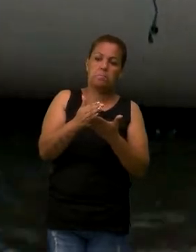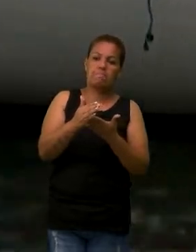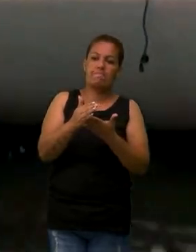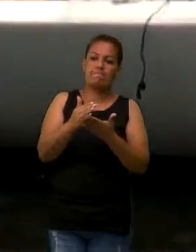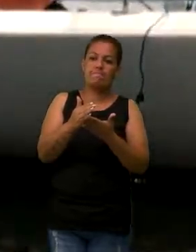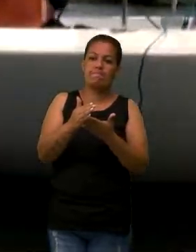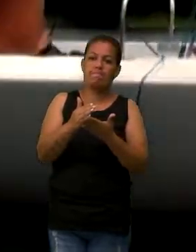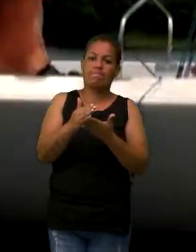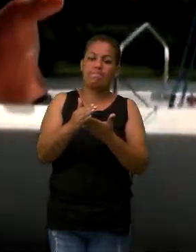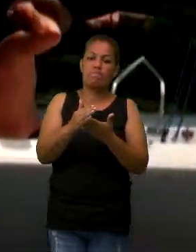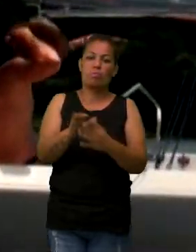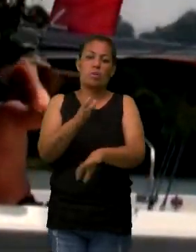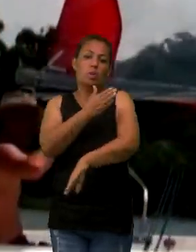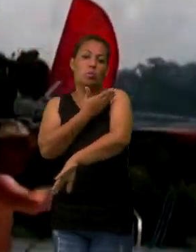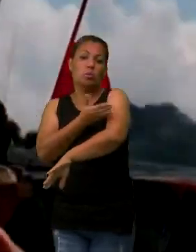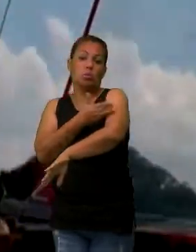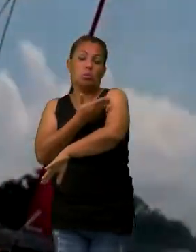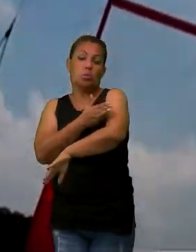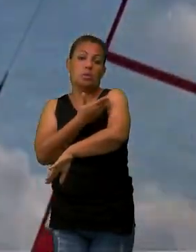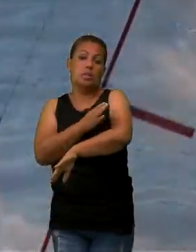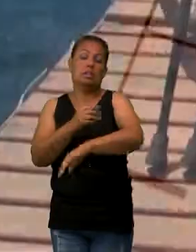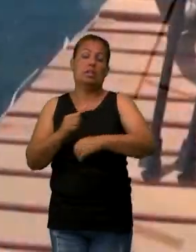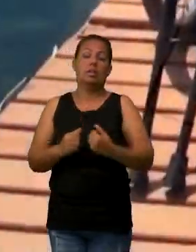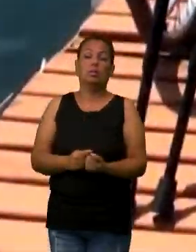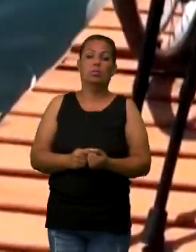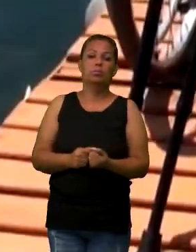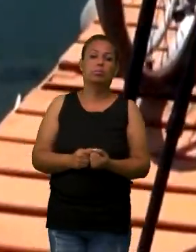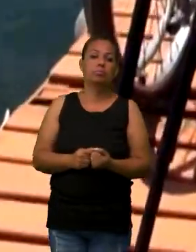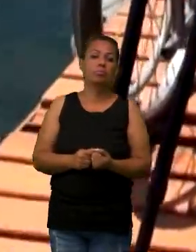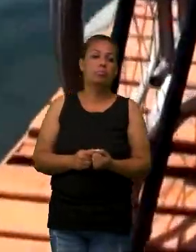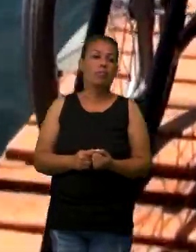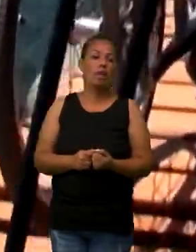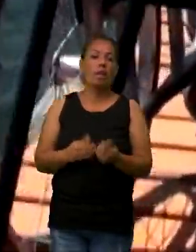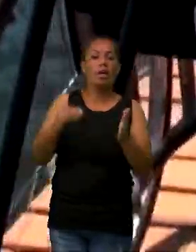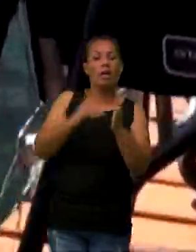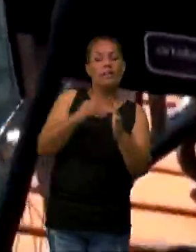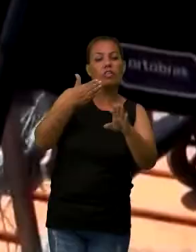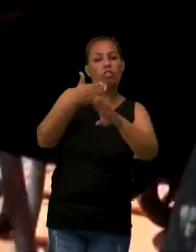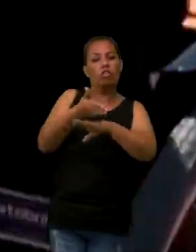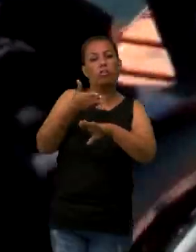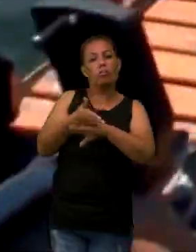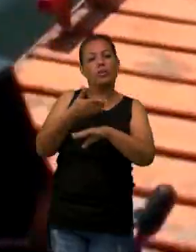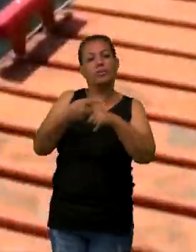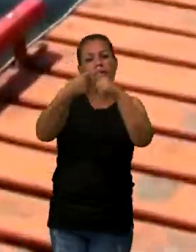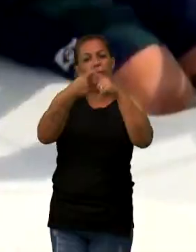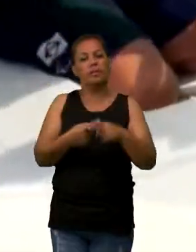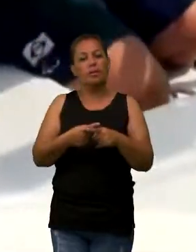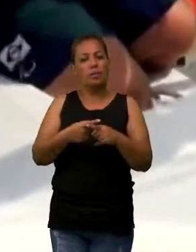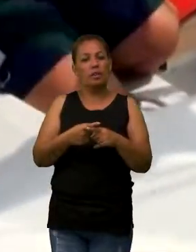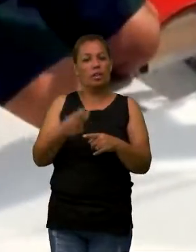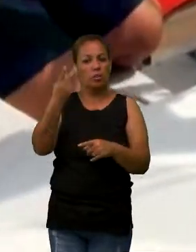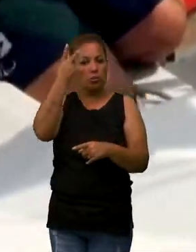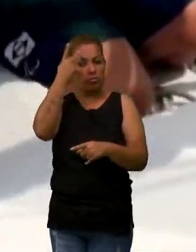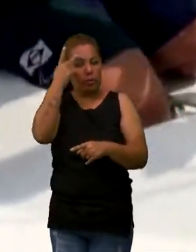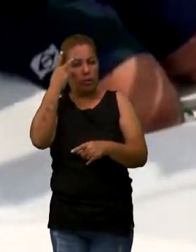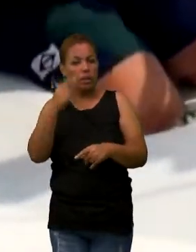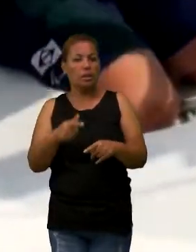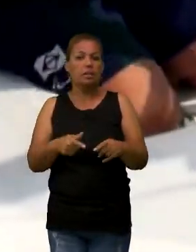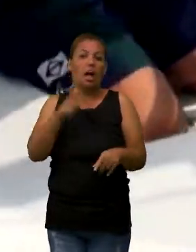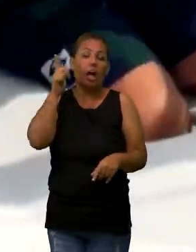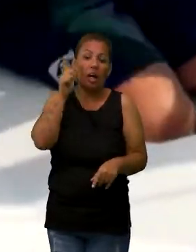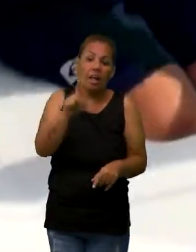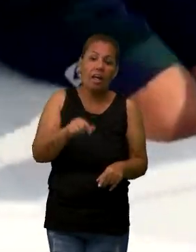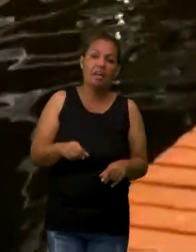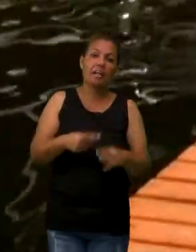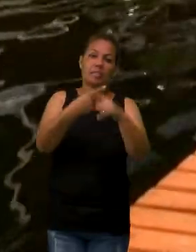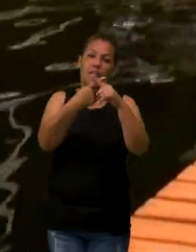esses treinos mas mais ácidos e até de participar do do campeonato paulista ganhamos o campeonato paulista